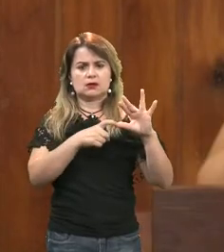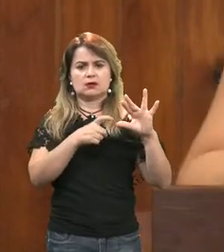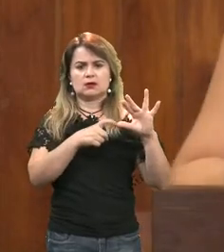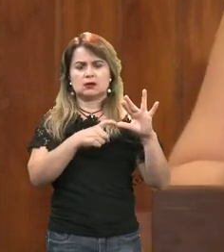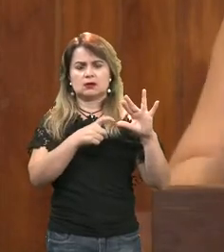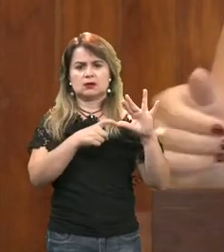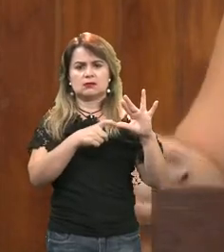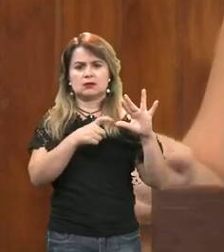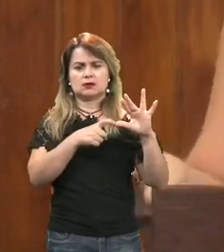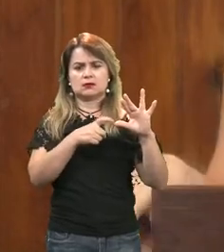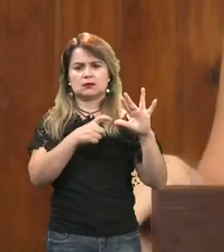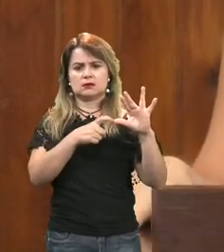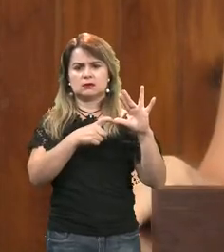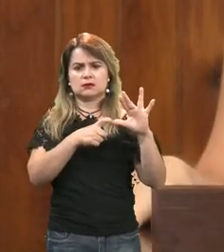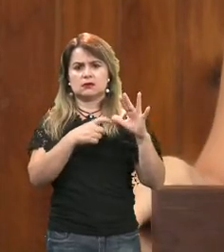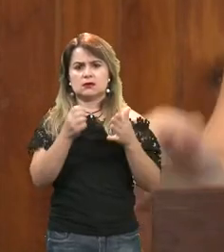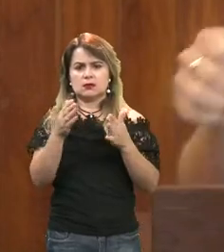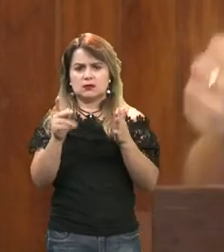nas farmácias.